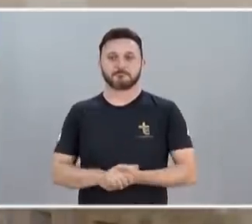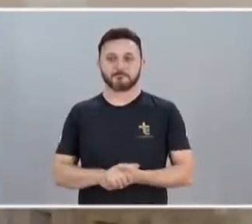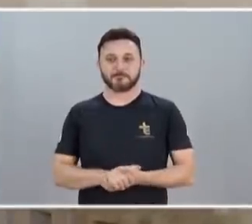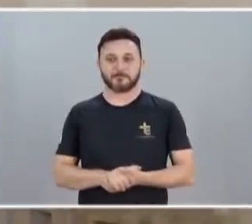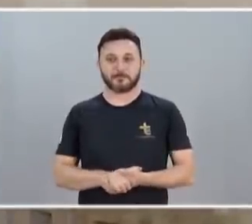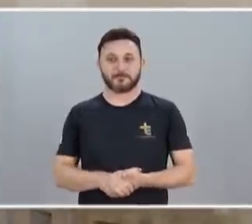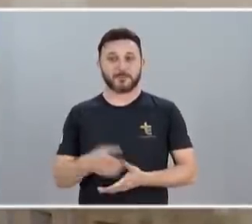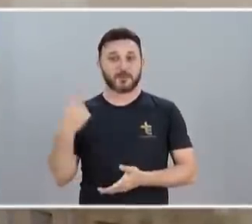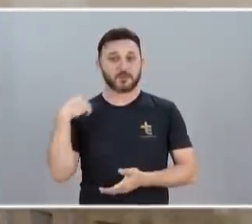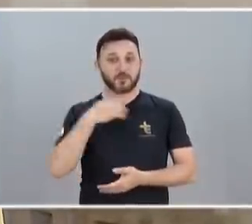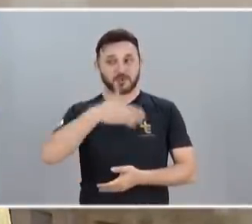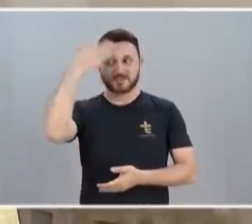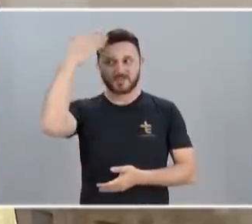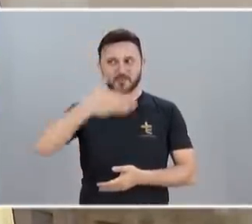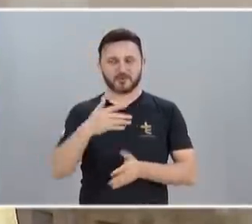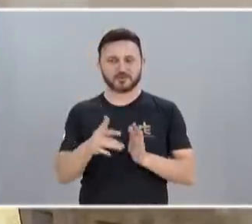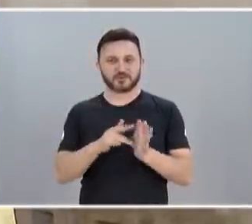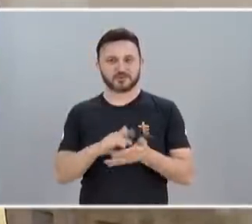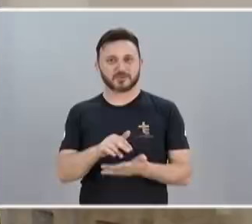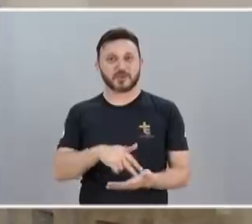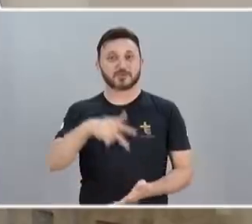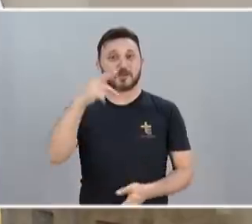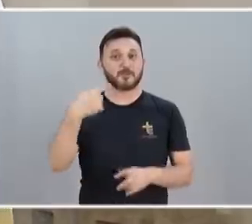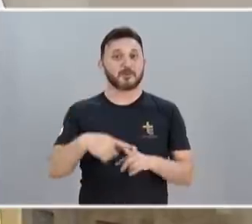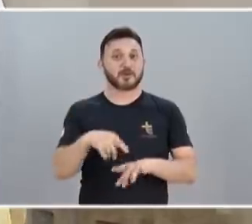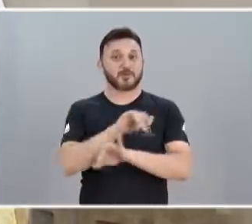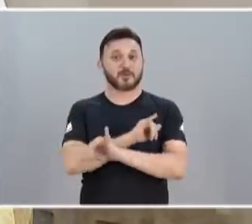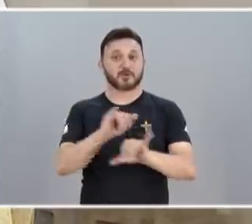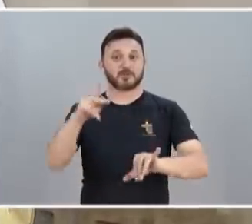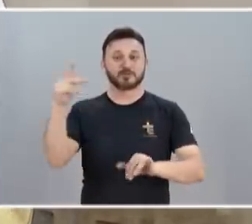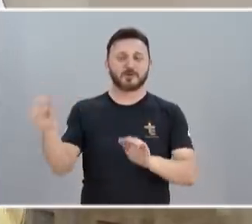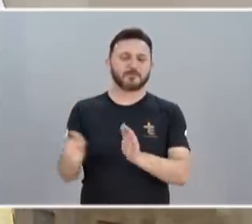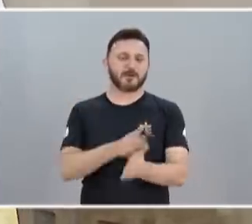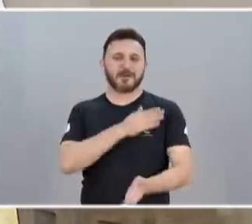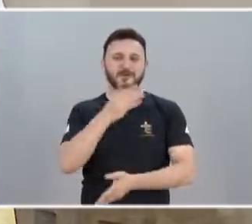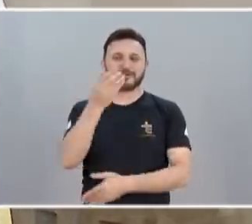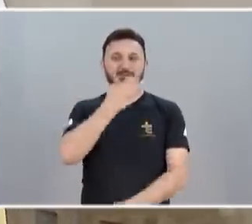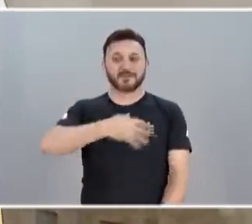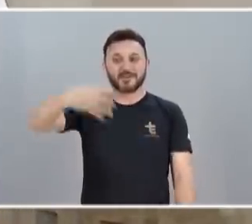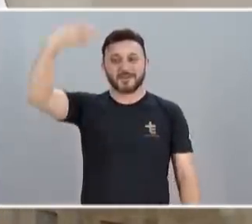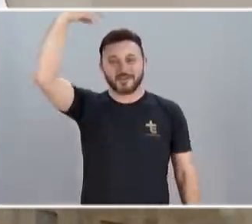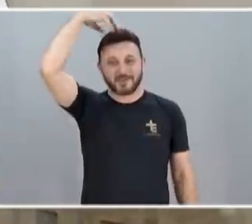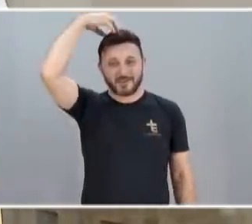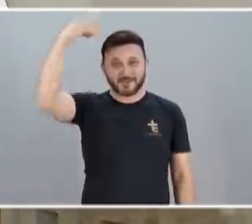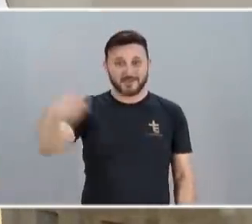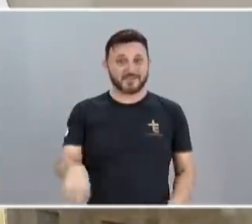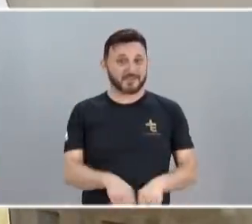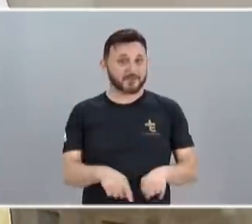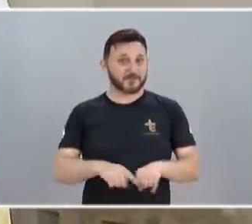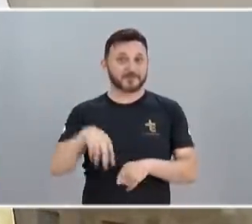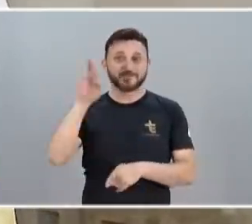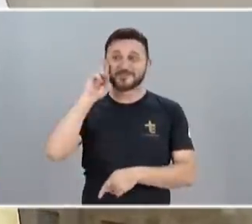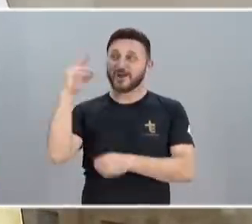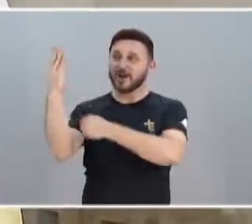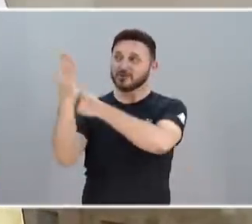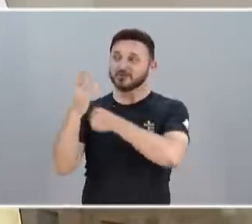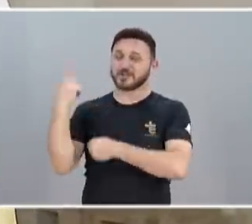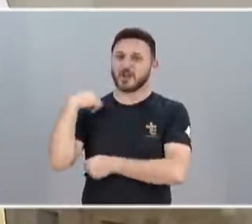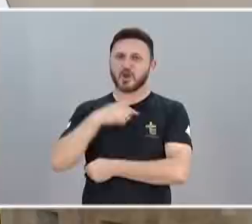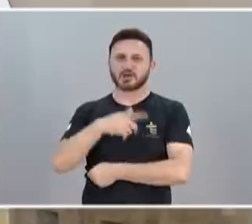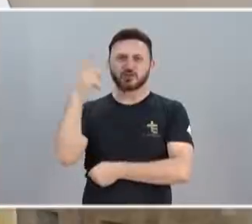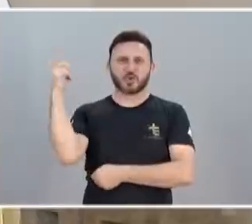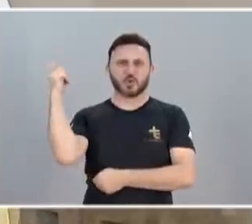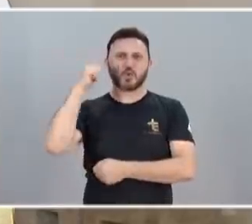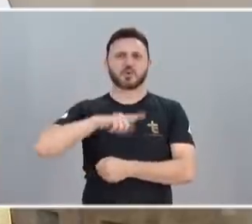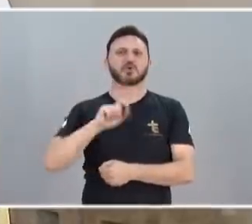viverei. Seremos testemunhas do ressuscitado, proclamando a sua soberania, e o Senhor que nos ajuda a vencer